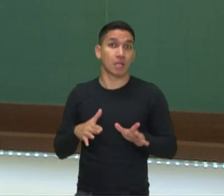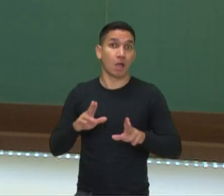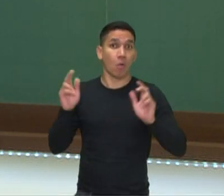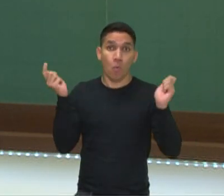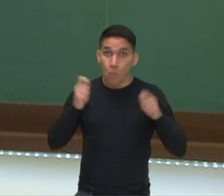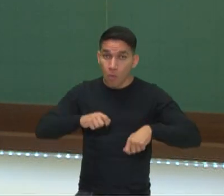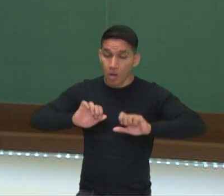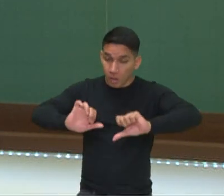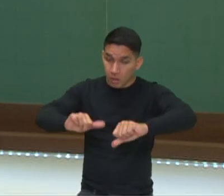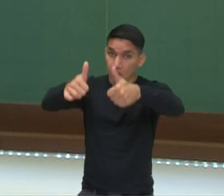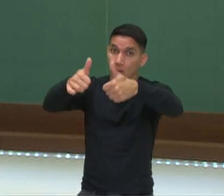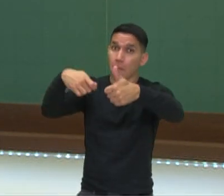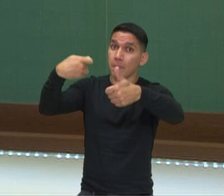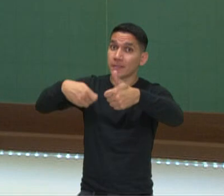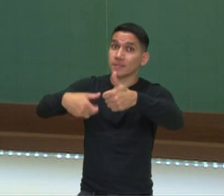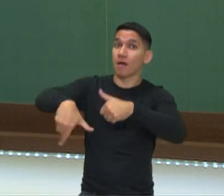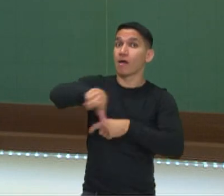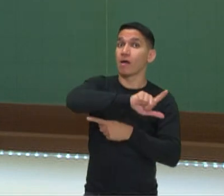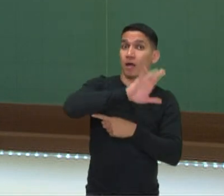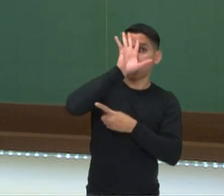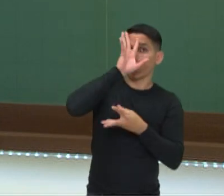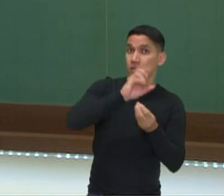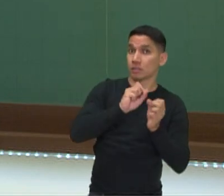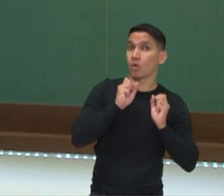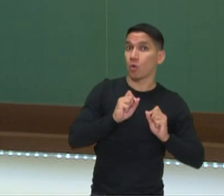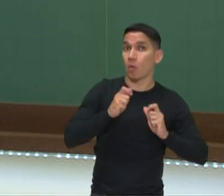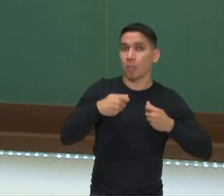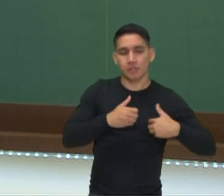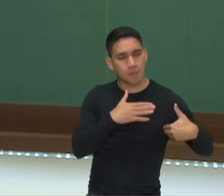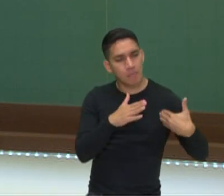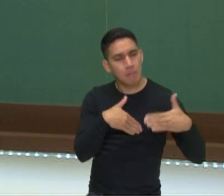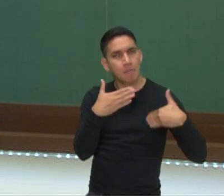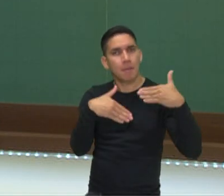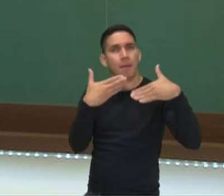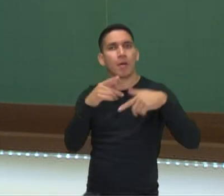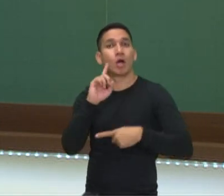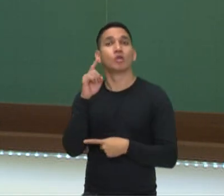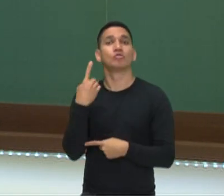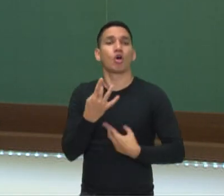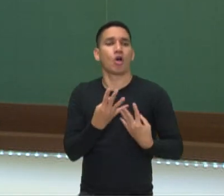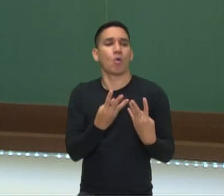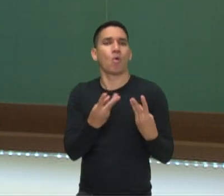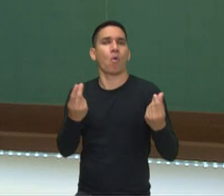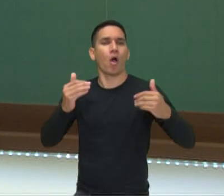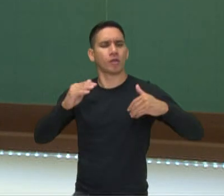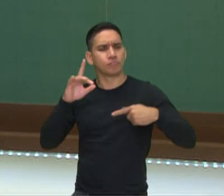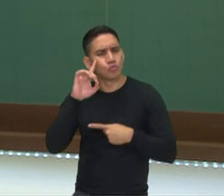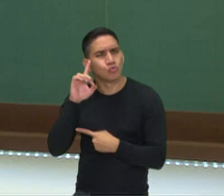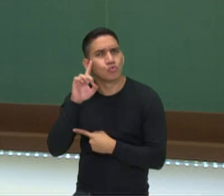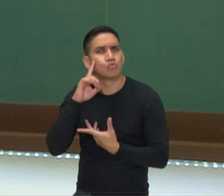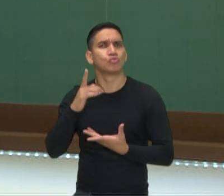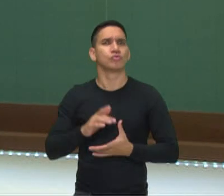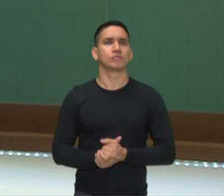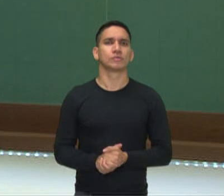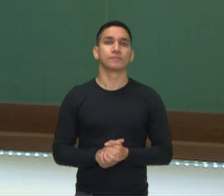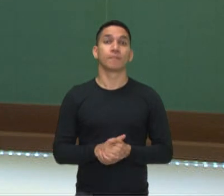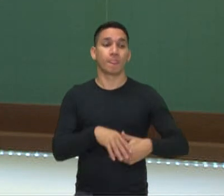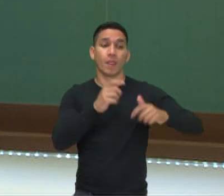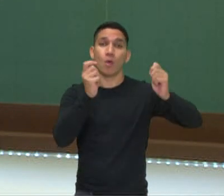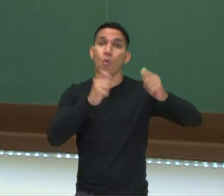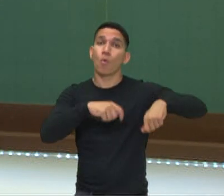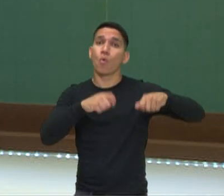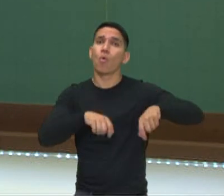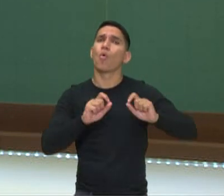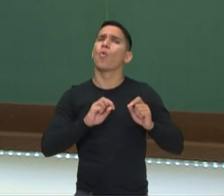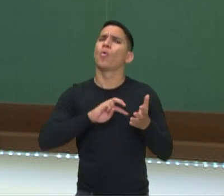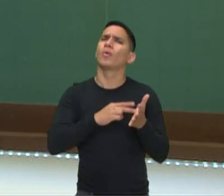precisamos entender que nós precisamos desenvolver nossos talentos todos os dias. Competência,